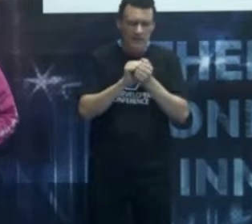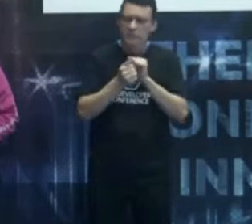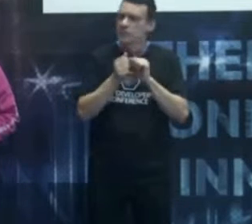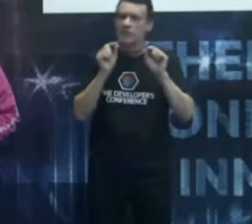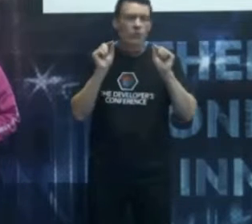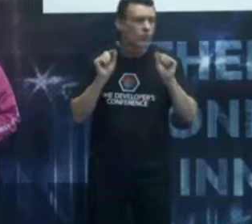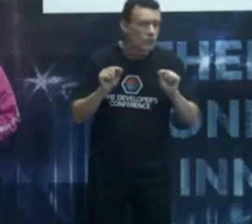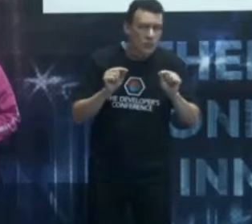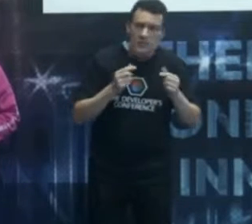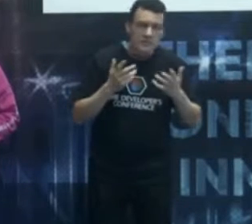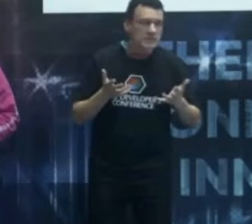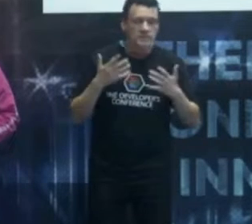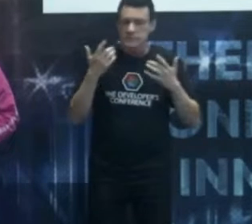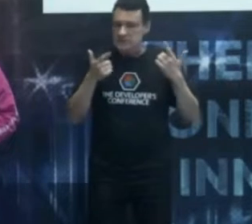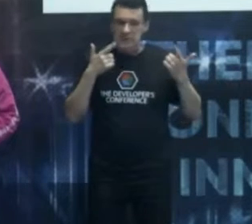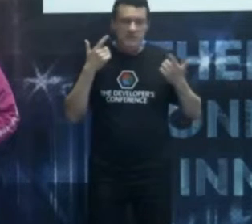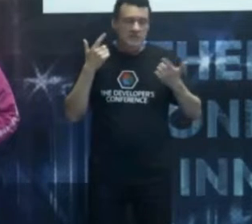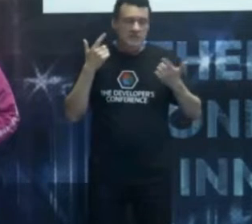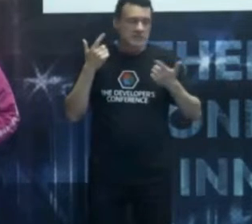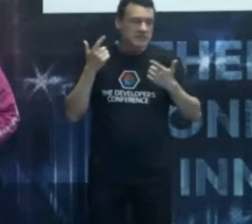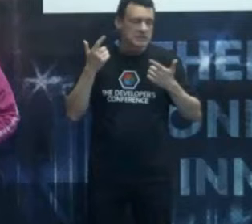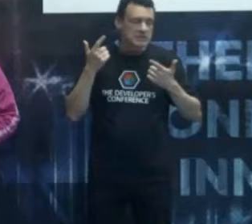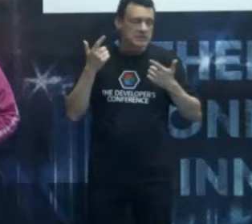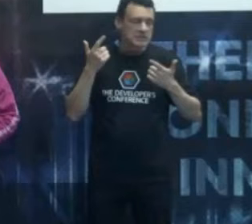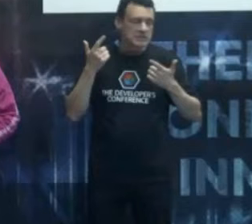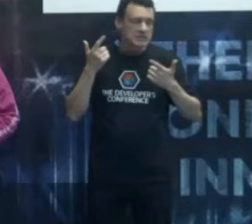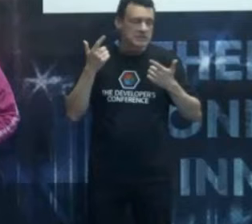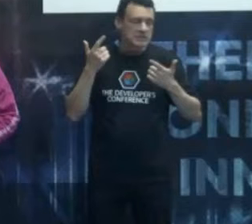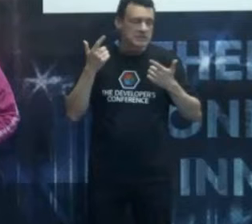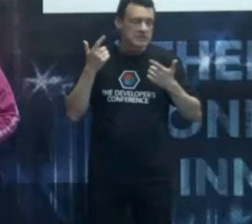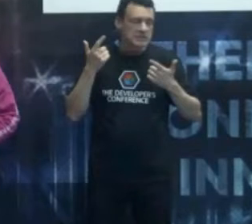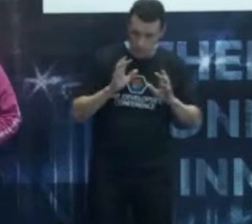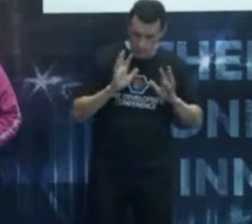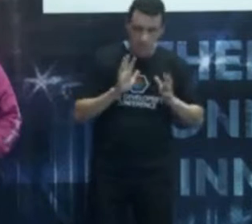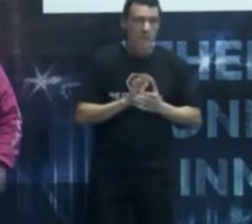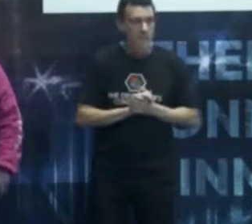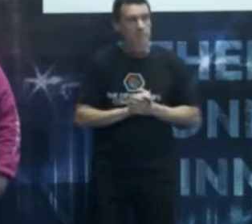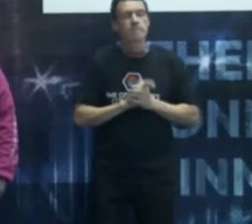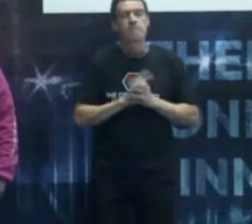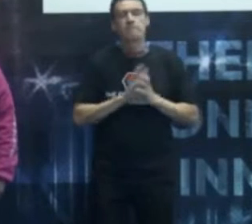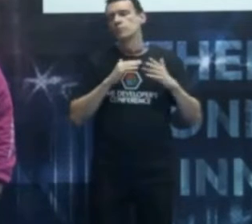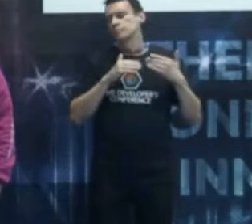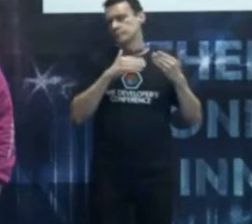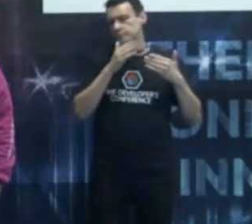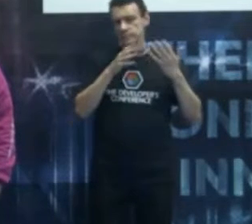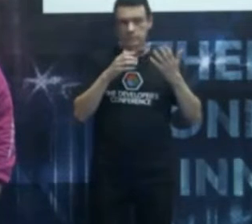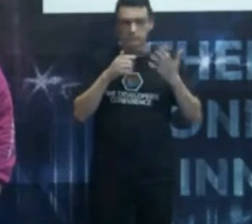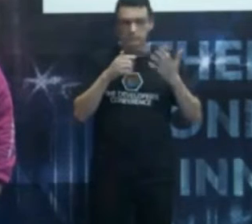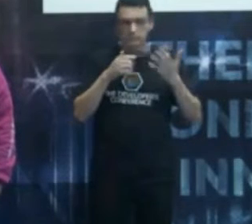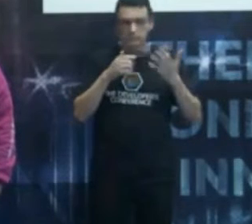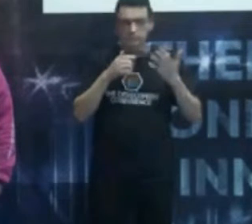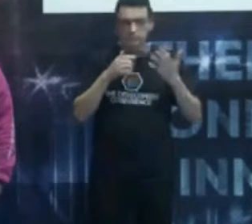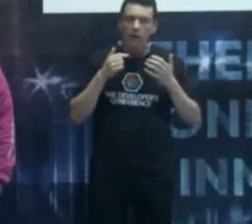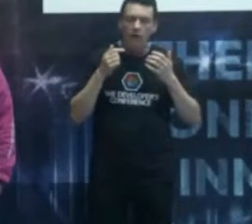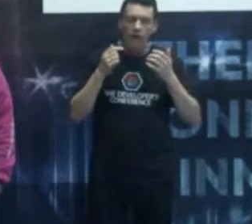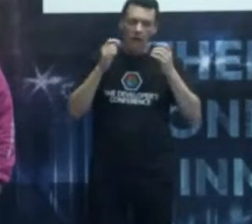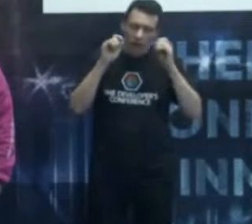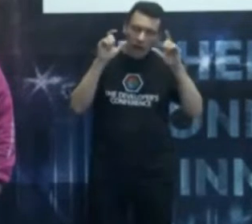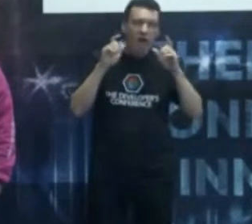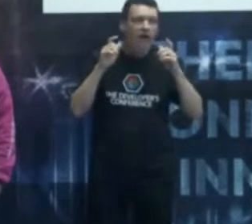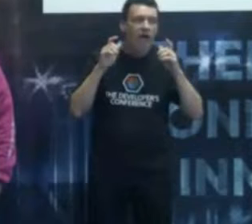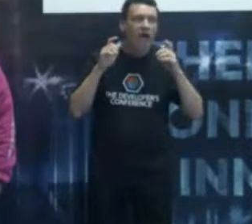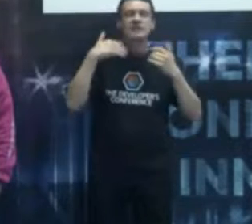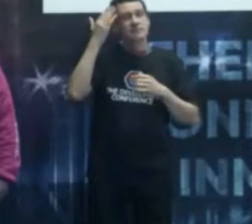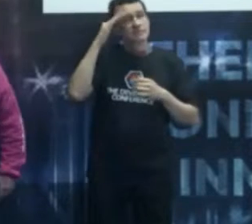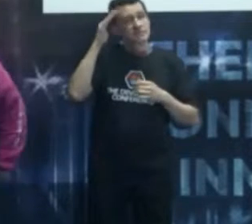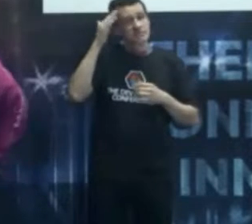buscando as respostas, né? E quando eu descobri que era só eu ter uma pessoa deficiente visual do meu lado e eu